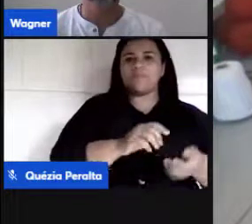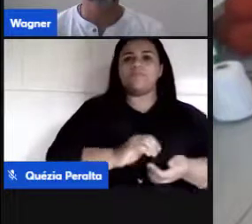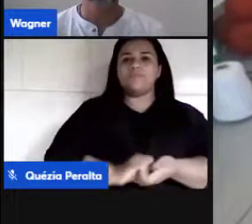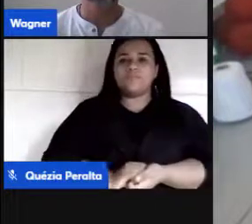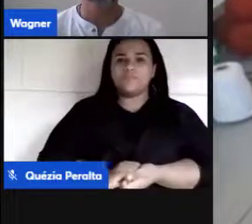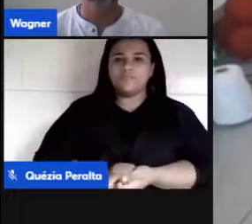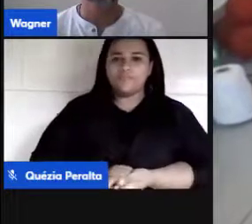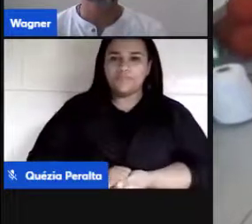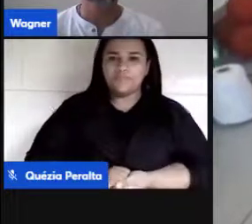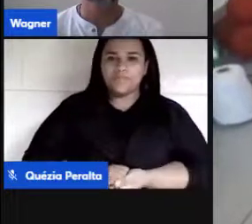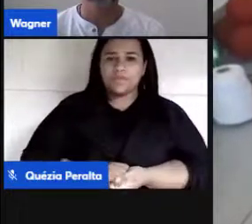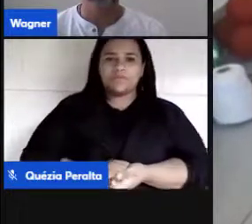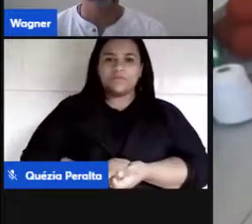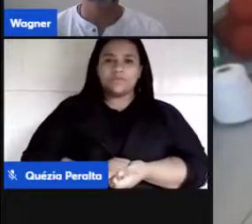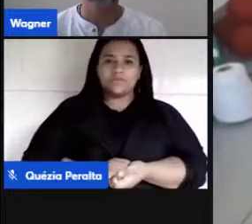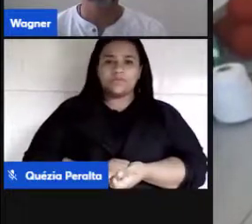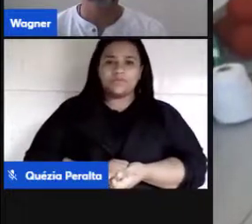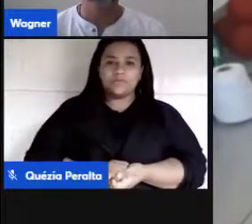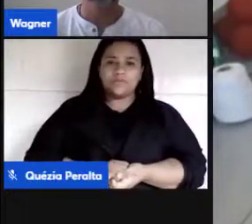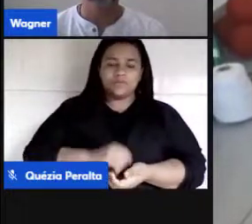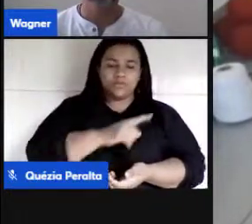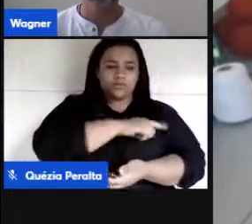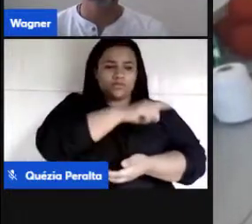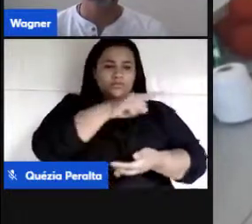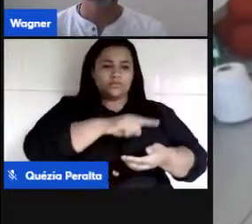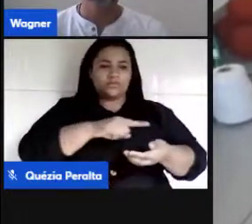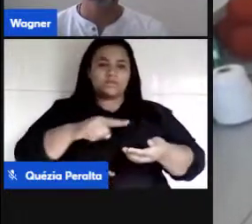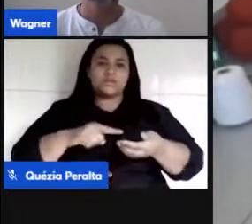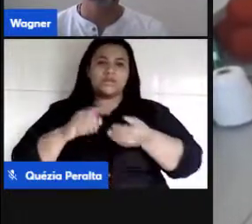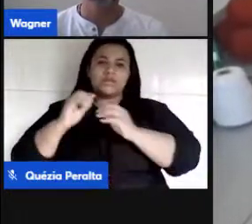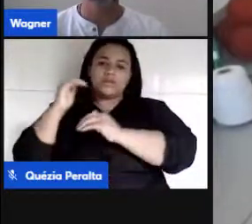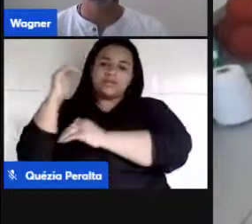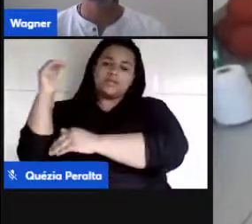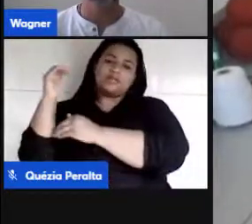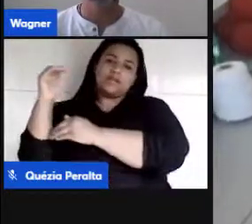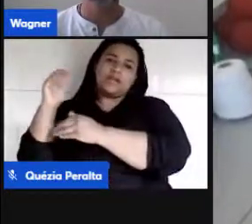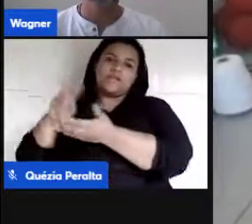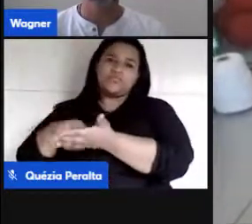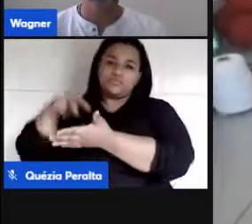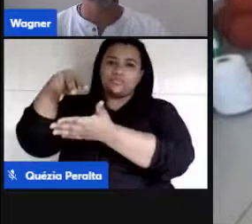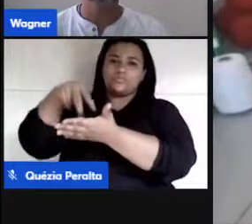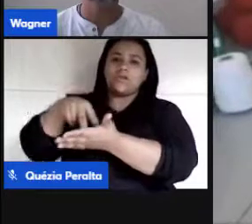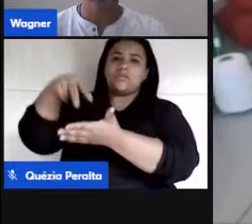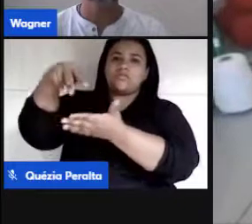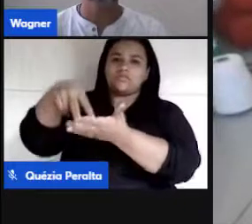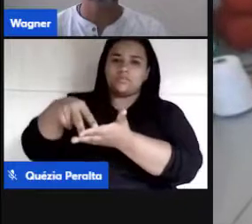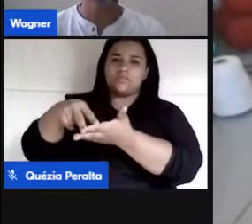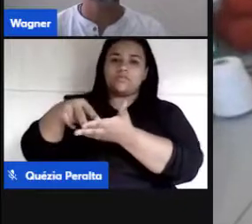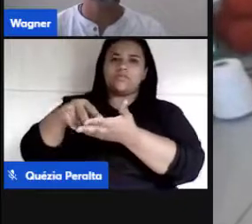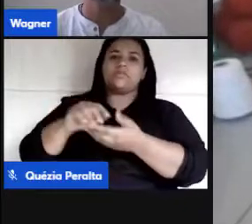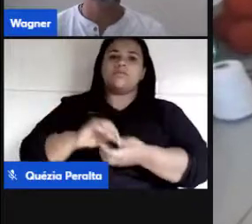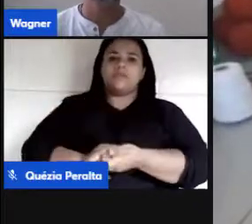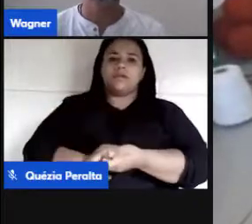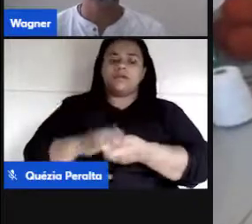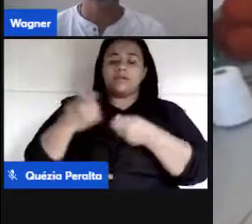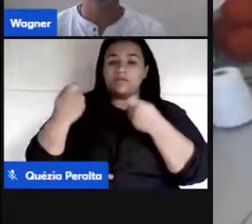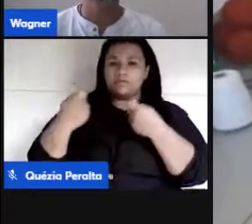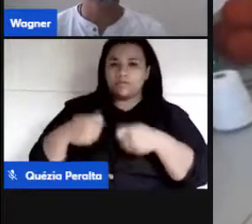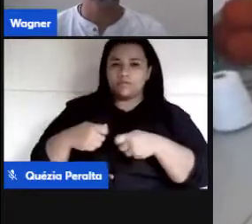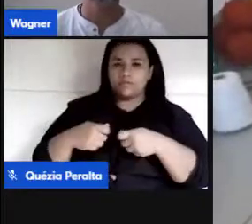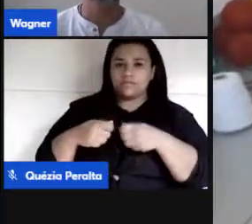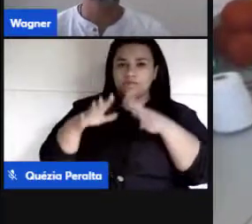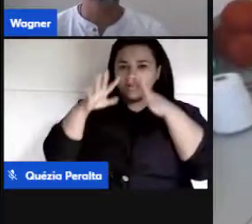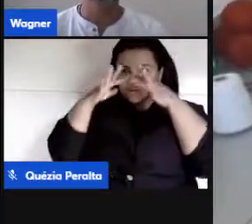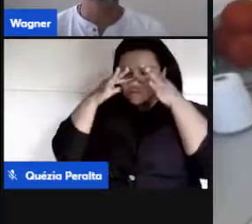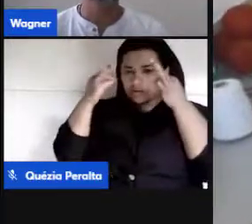fazer zigue-zague, os saltos nas garrafas PET finais, saltos nos cabos de vassoura e a precisão, a